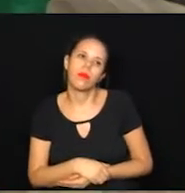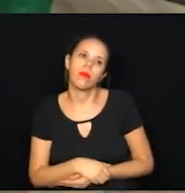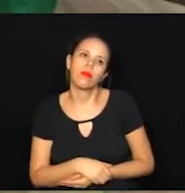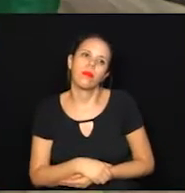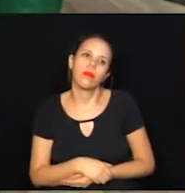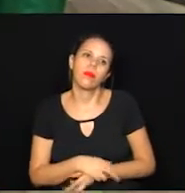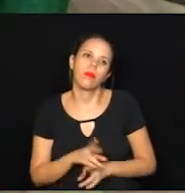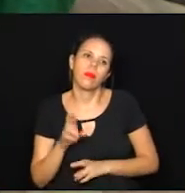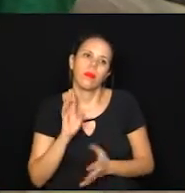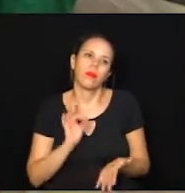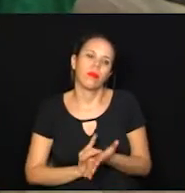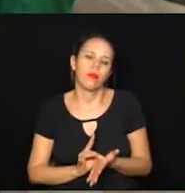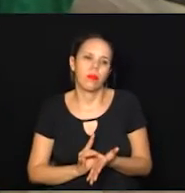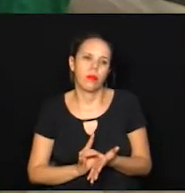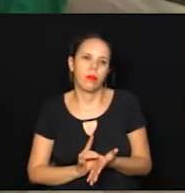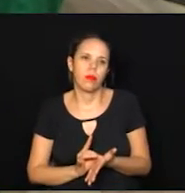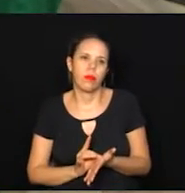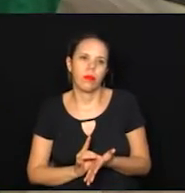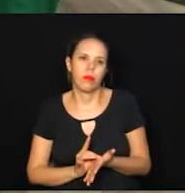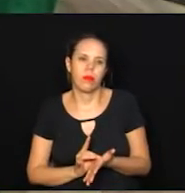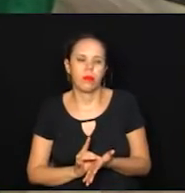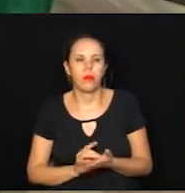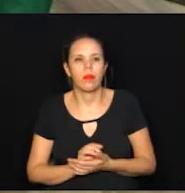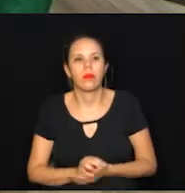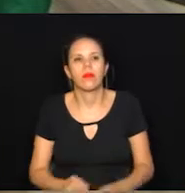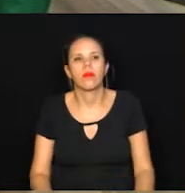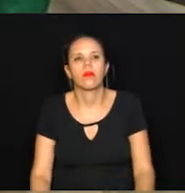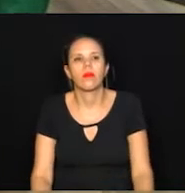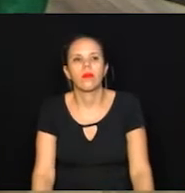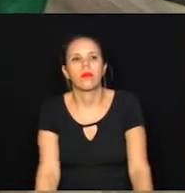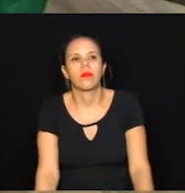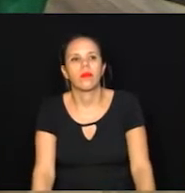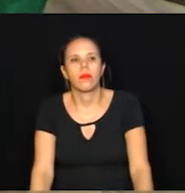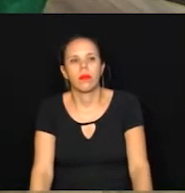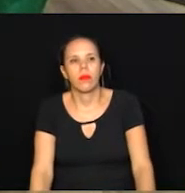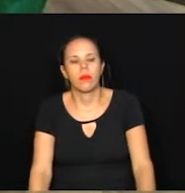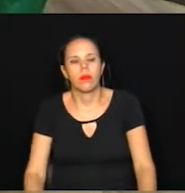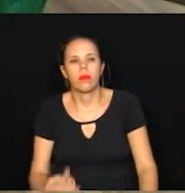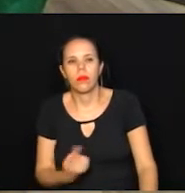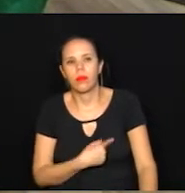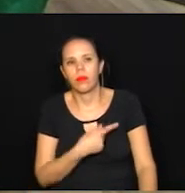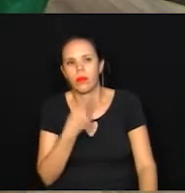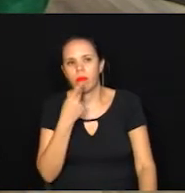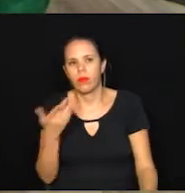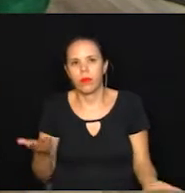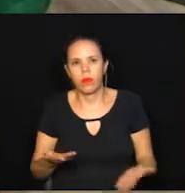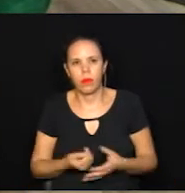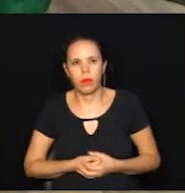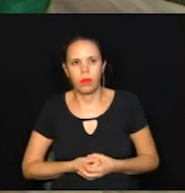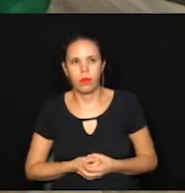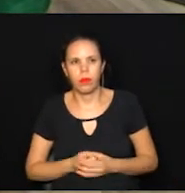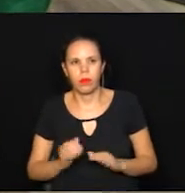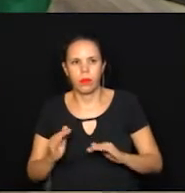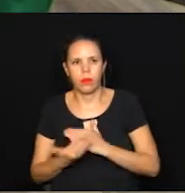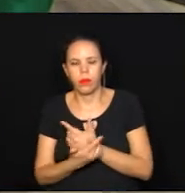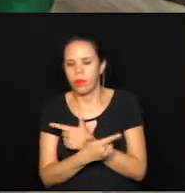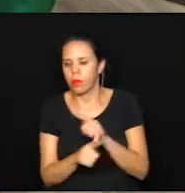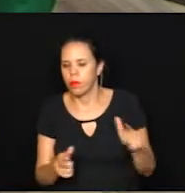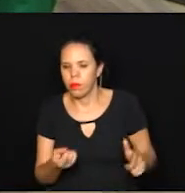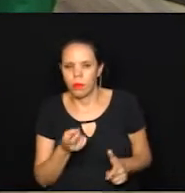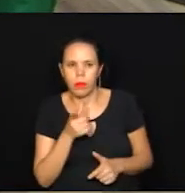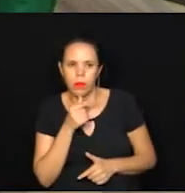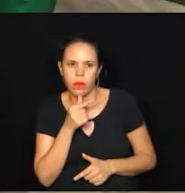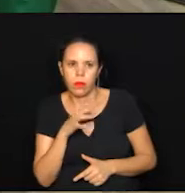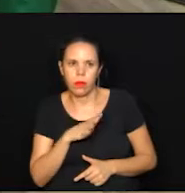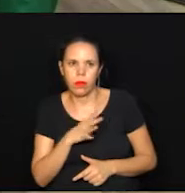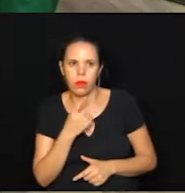então a confirmação da saída da Sandra Ciotti. A gente vai falar agora sobre bairros sem água na cidade